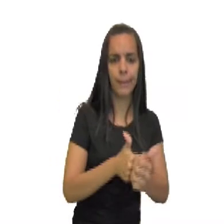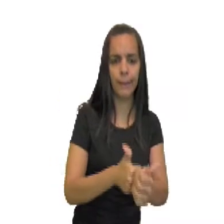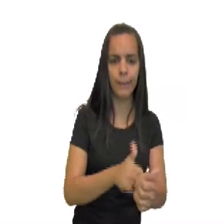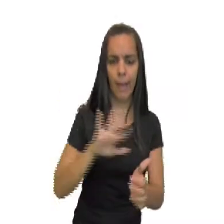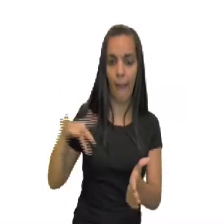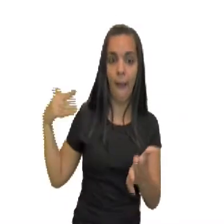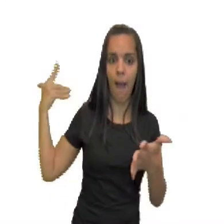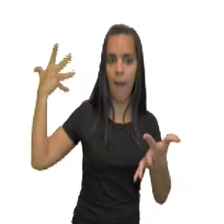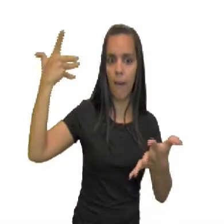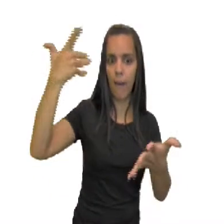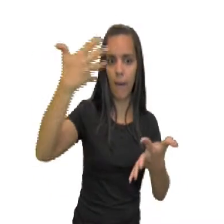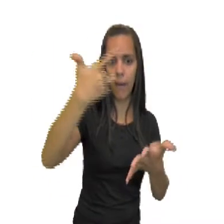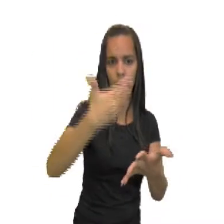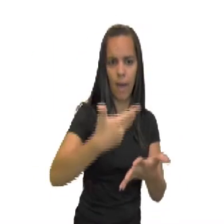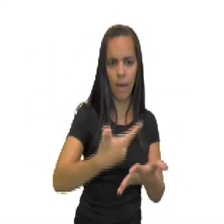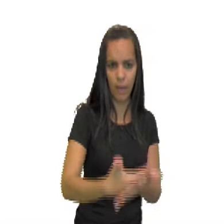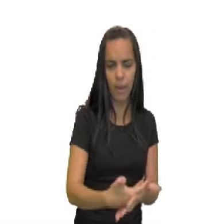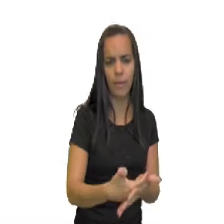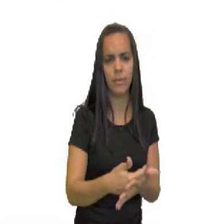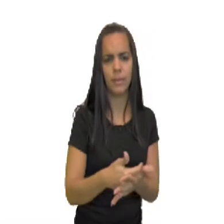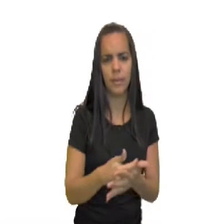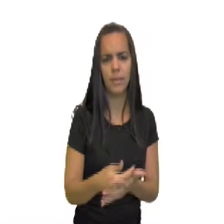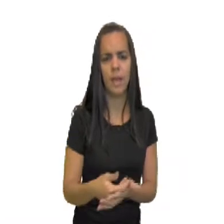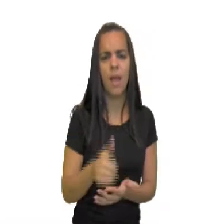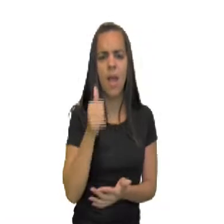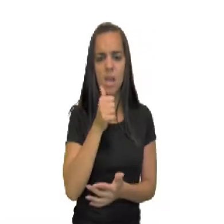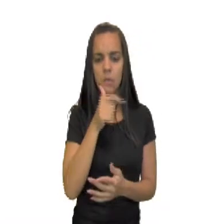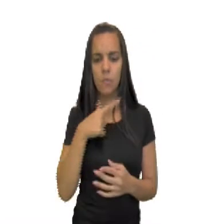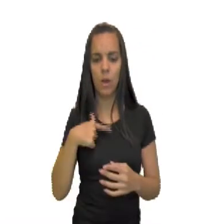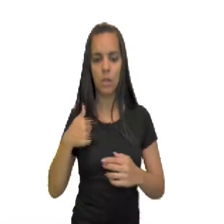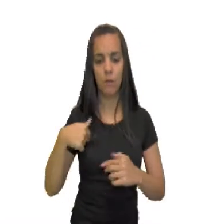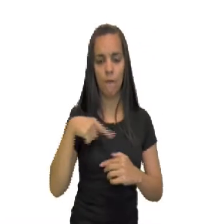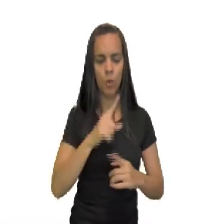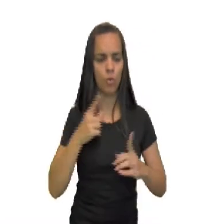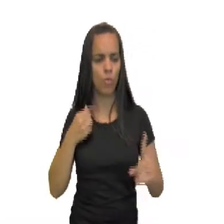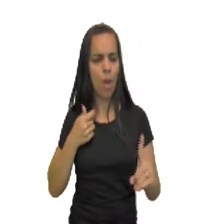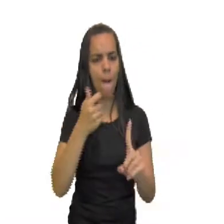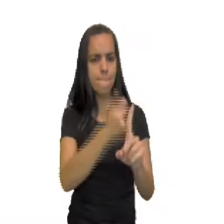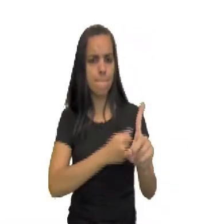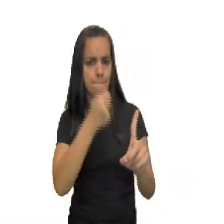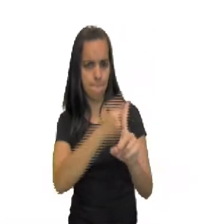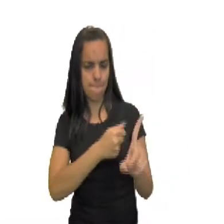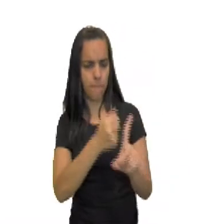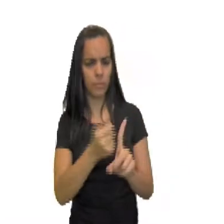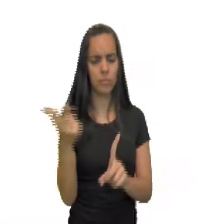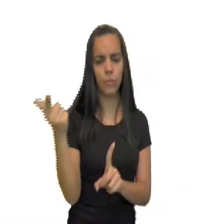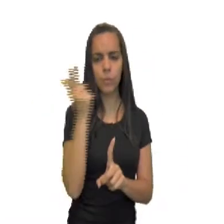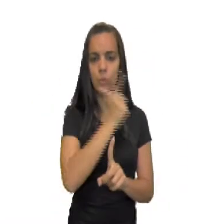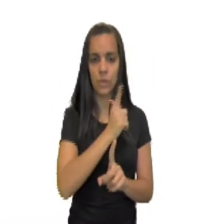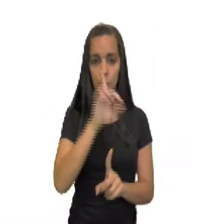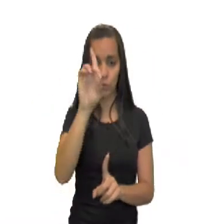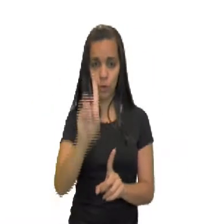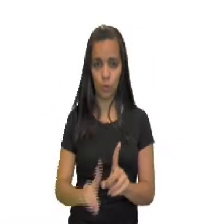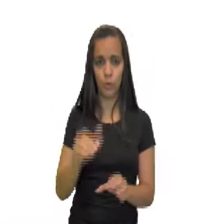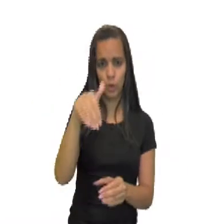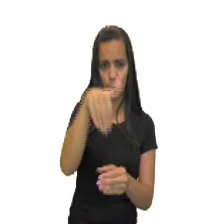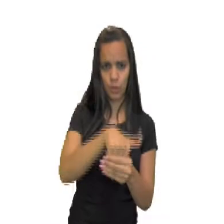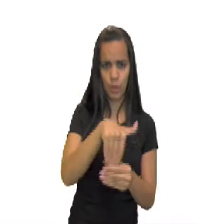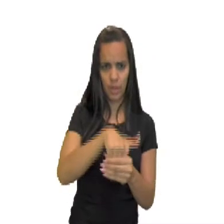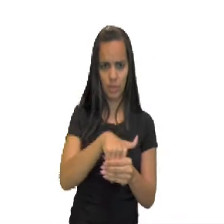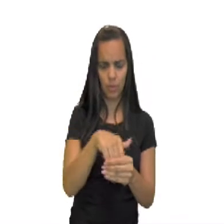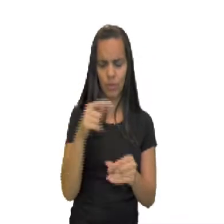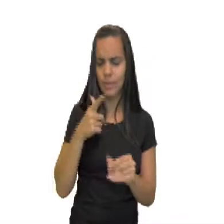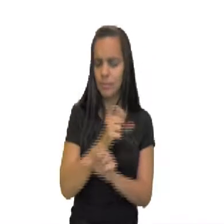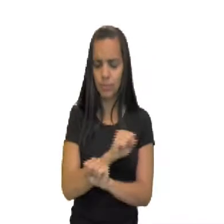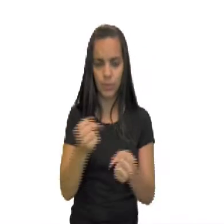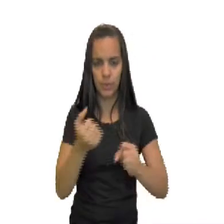as sufragistas que foram às ruas para conquistar o direito ao voto. É impossível separar